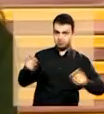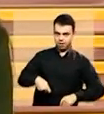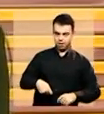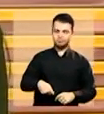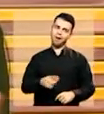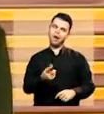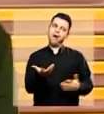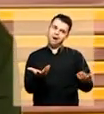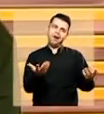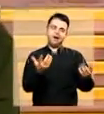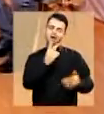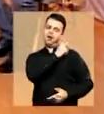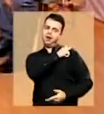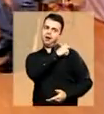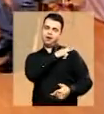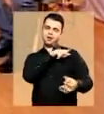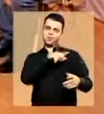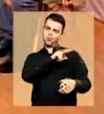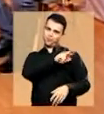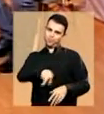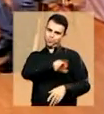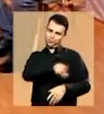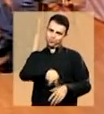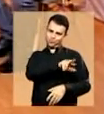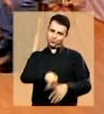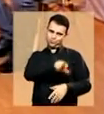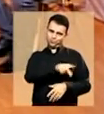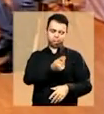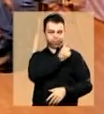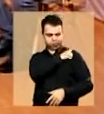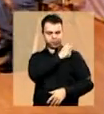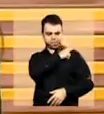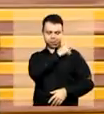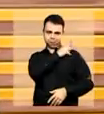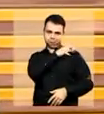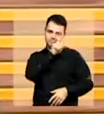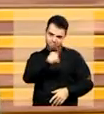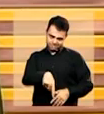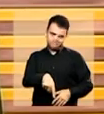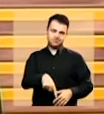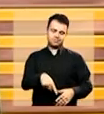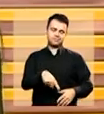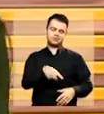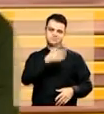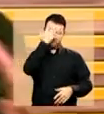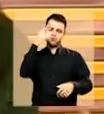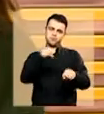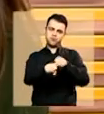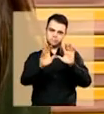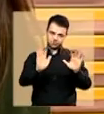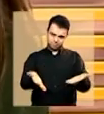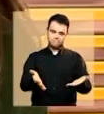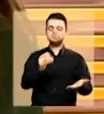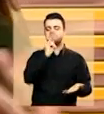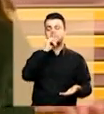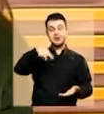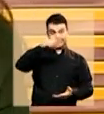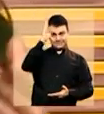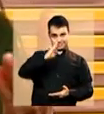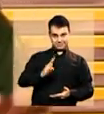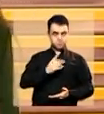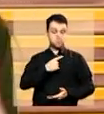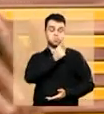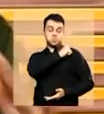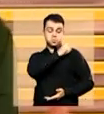porque high school é quando eles vão estudar Que o seria o colegial nosso lá. ensino médio, né? Que na verdade o aluno está aqui no primeiro colegial, ele quer fazer o segundo colegial lá, ele